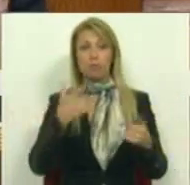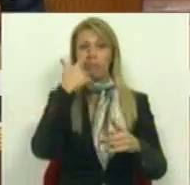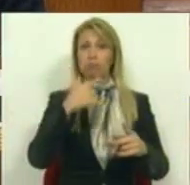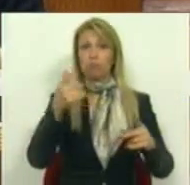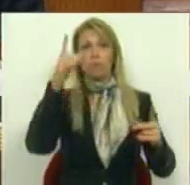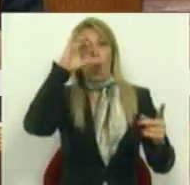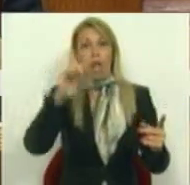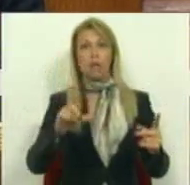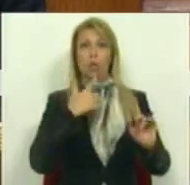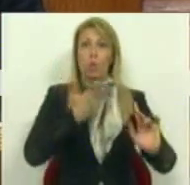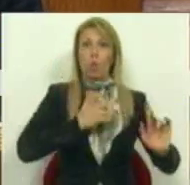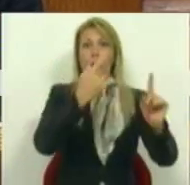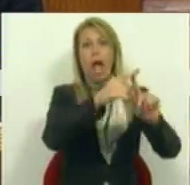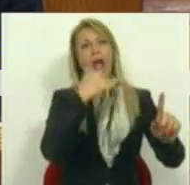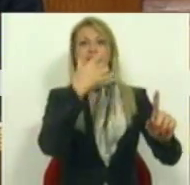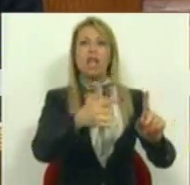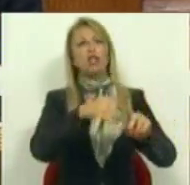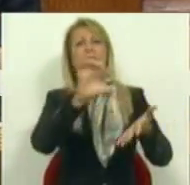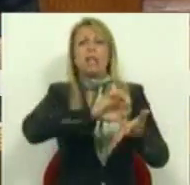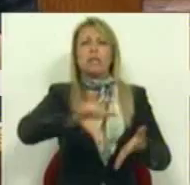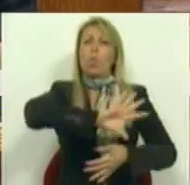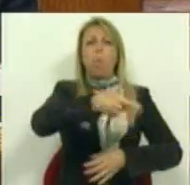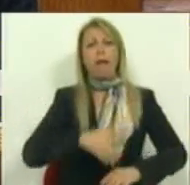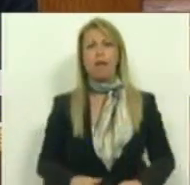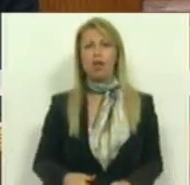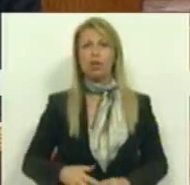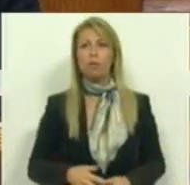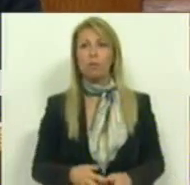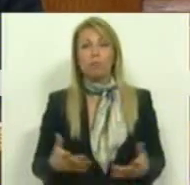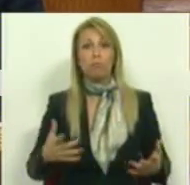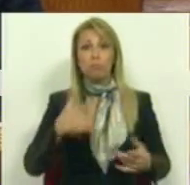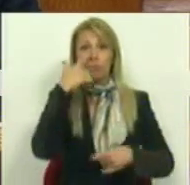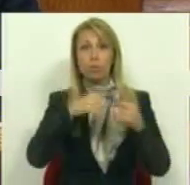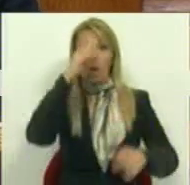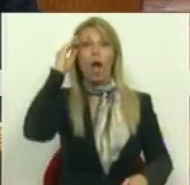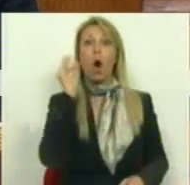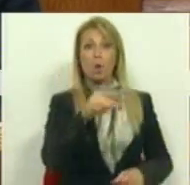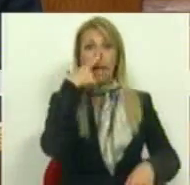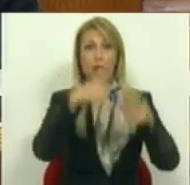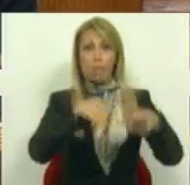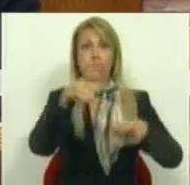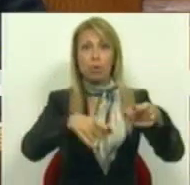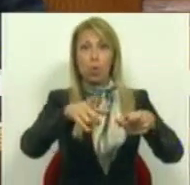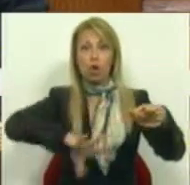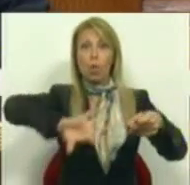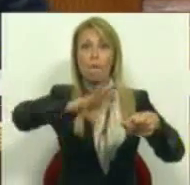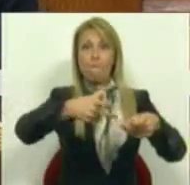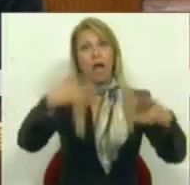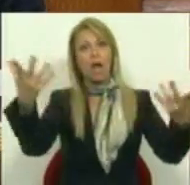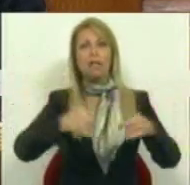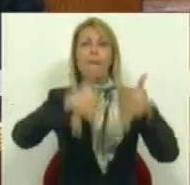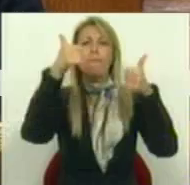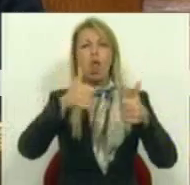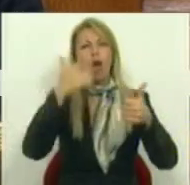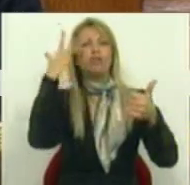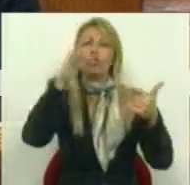qualificados e lhes diz para desistirem do país? Um Primeiro-Ministro que aconselha os cidadãos do seu país a emigrar, reconhece de forma